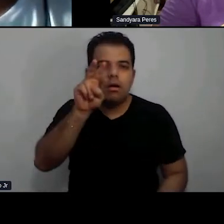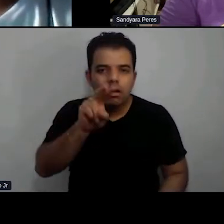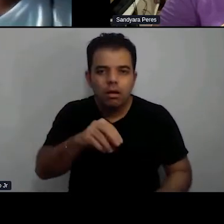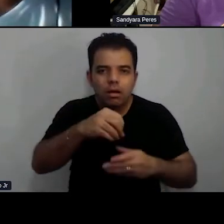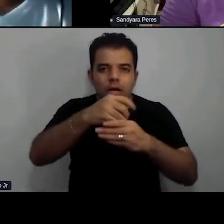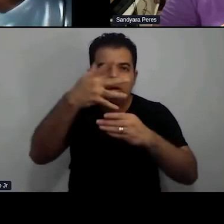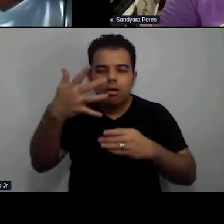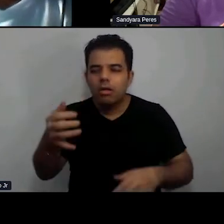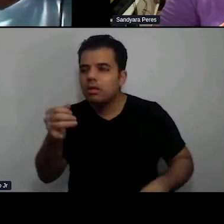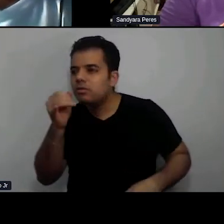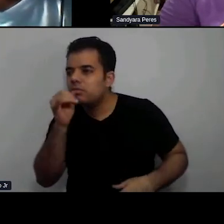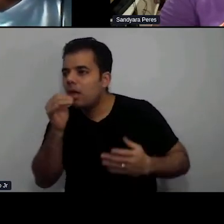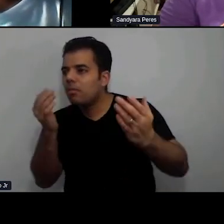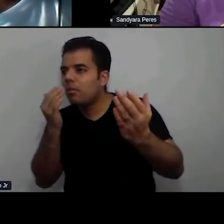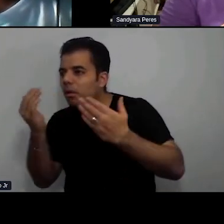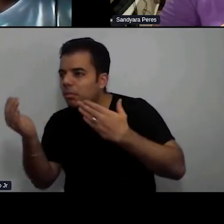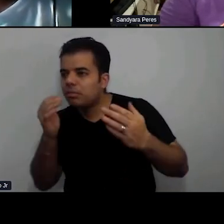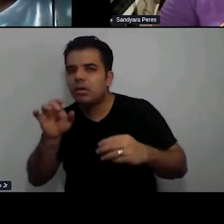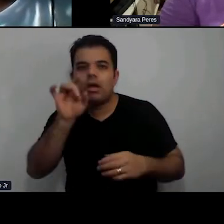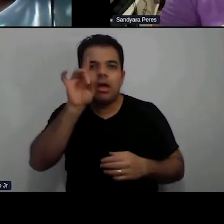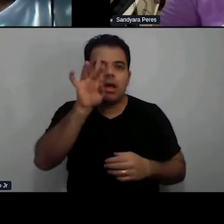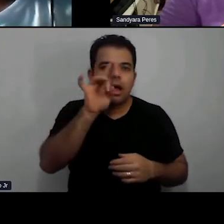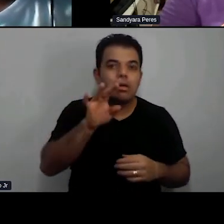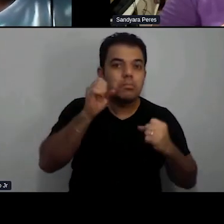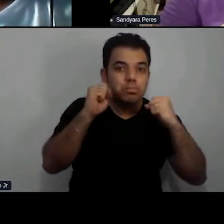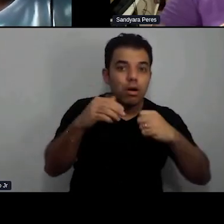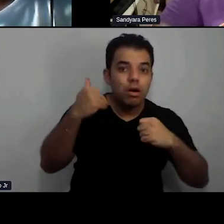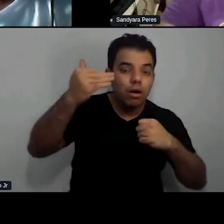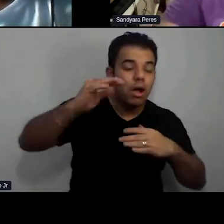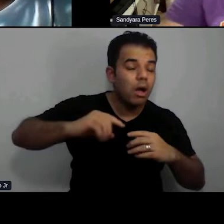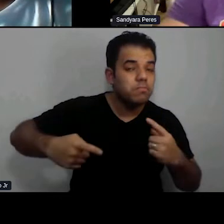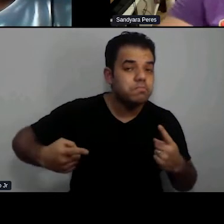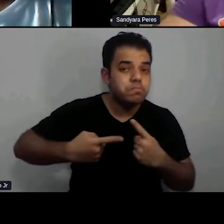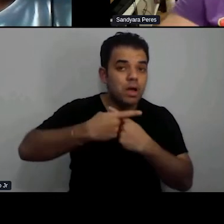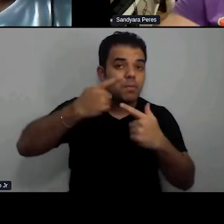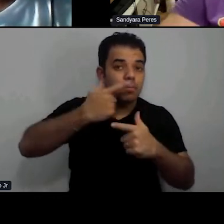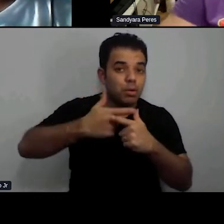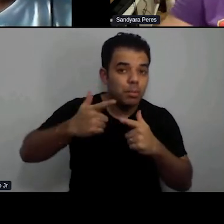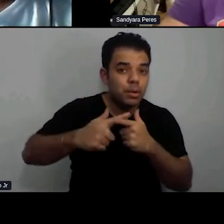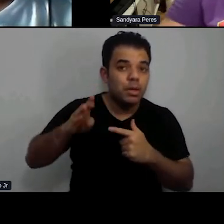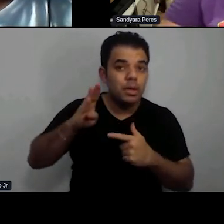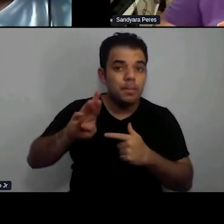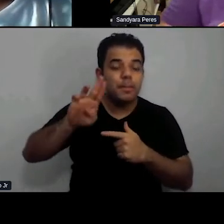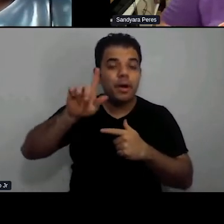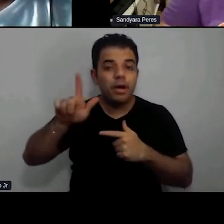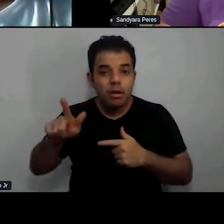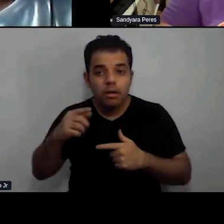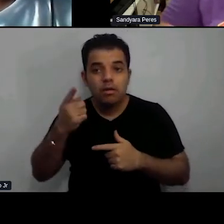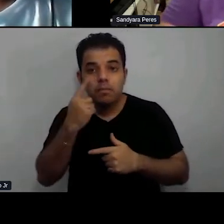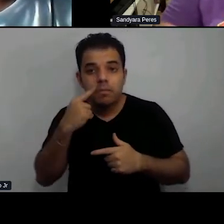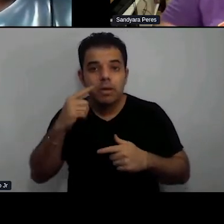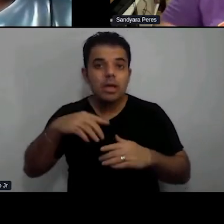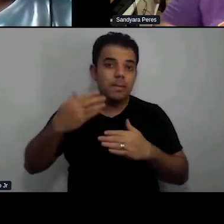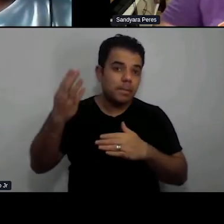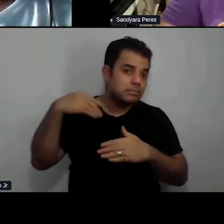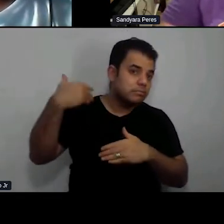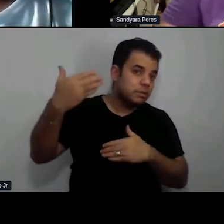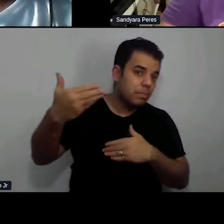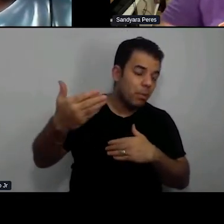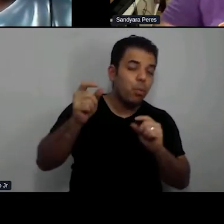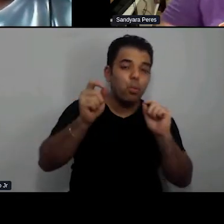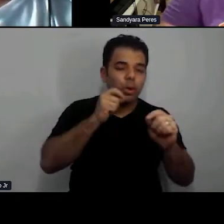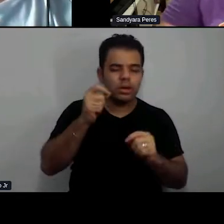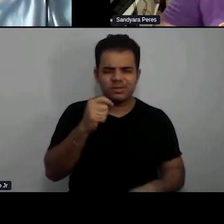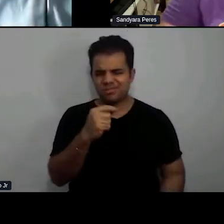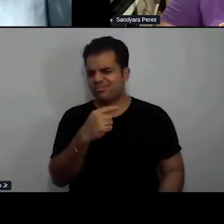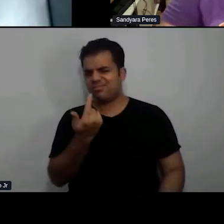o exemplo, olhar casos que podem acontecer falhas, casos que podem acontecer o critério de sucesso passar. Então,